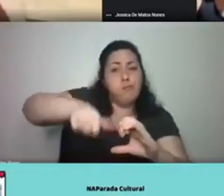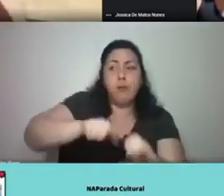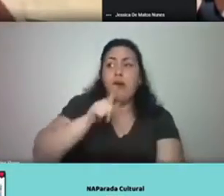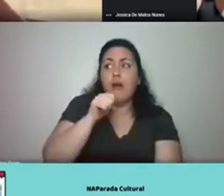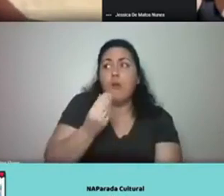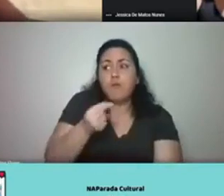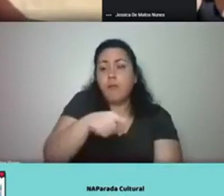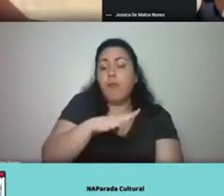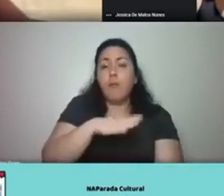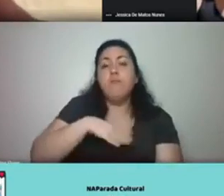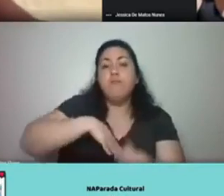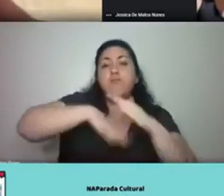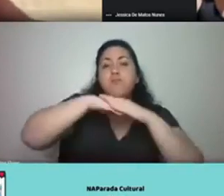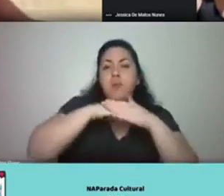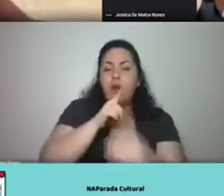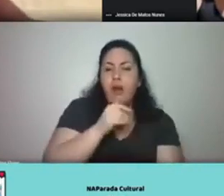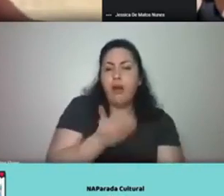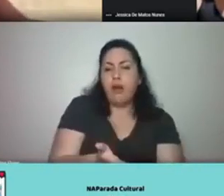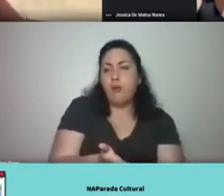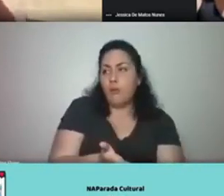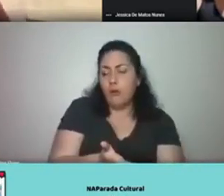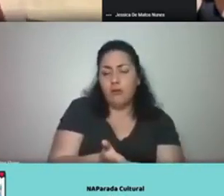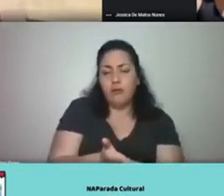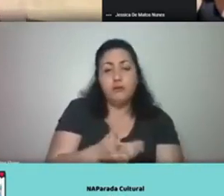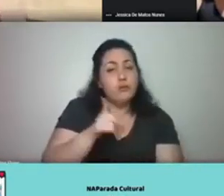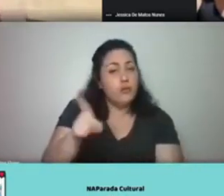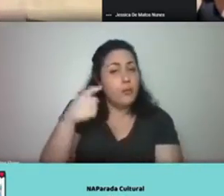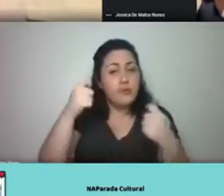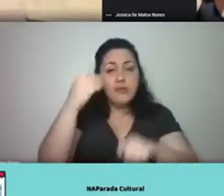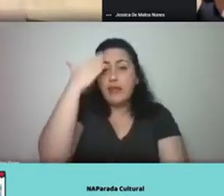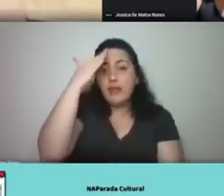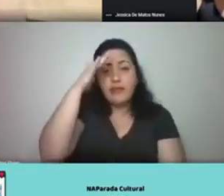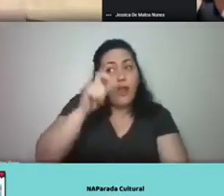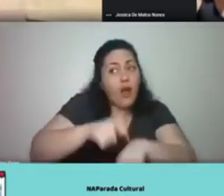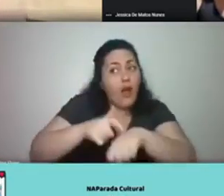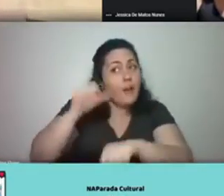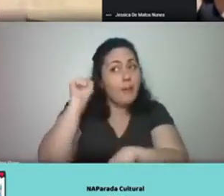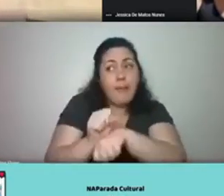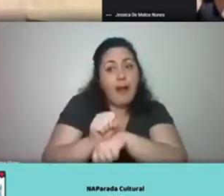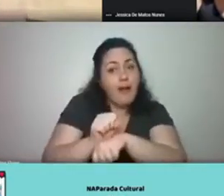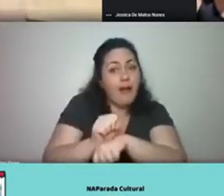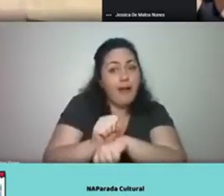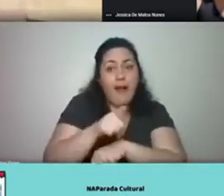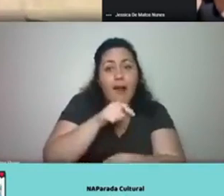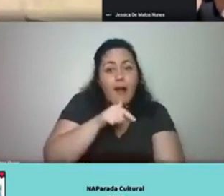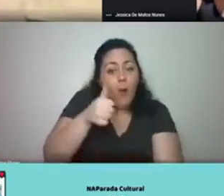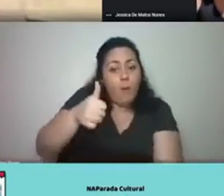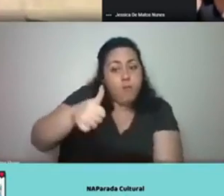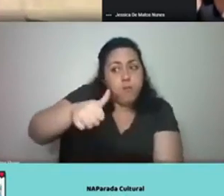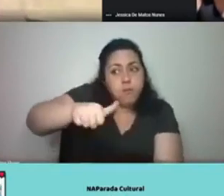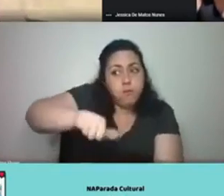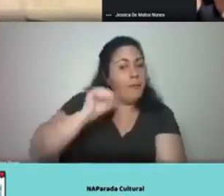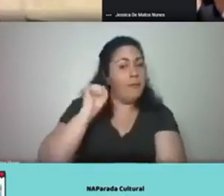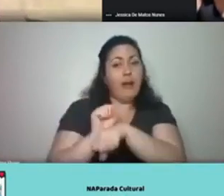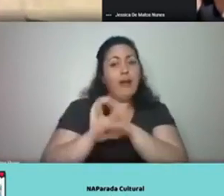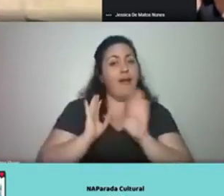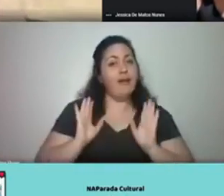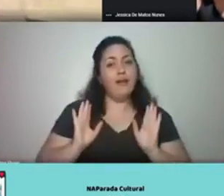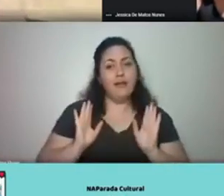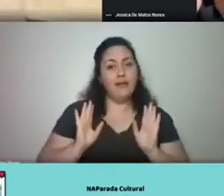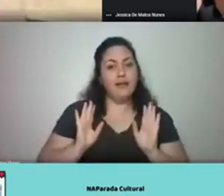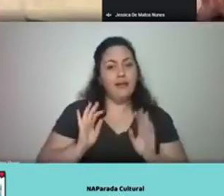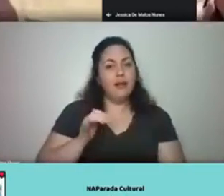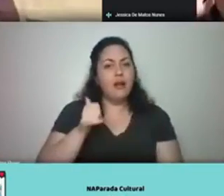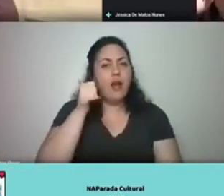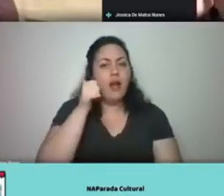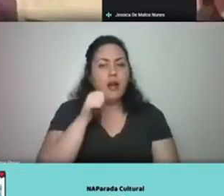cacto, né? E tu precisa entender que tá na hora de parar de regar o cacto, moça. E